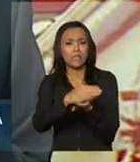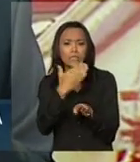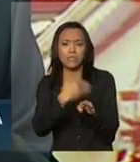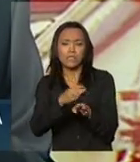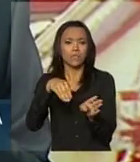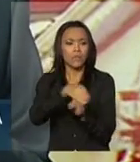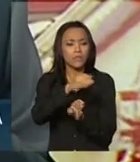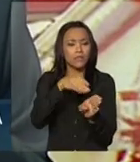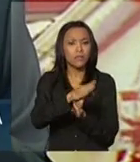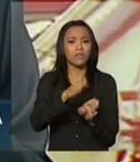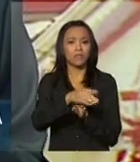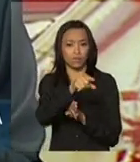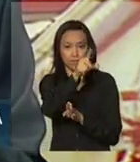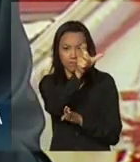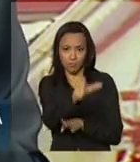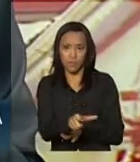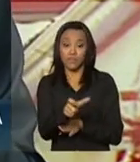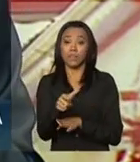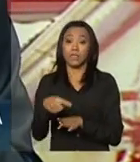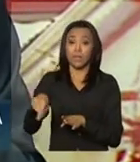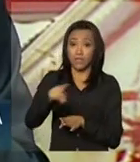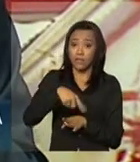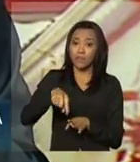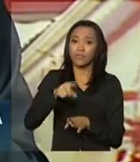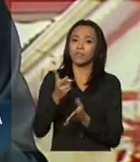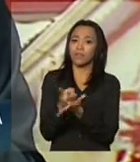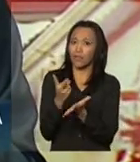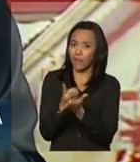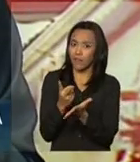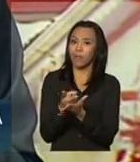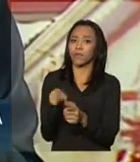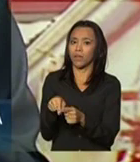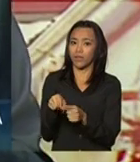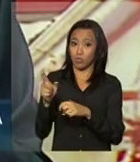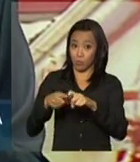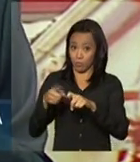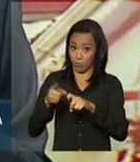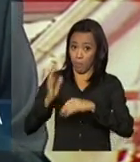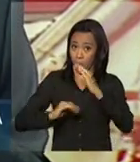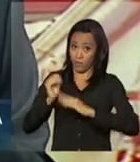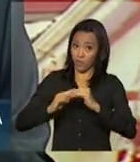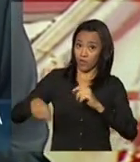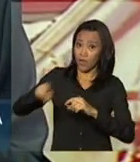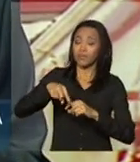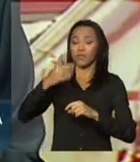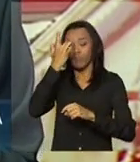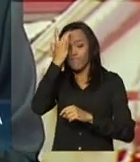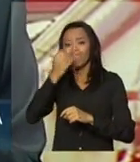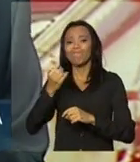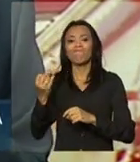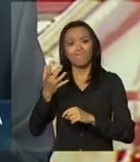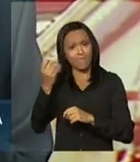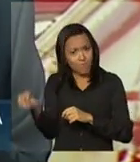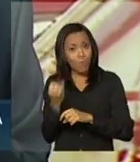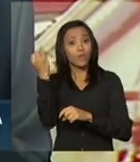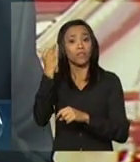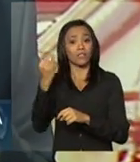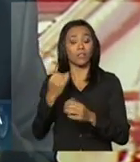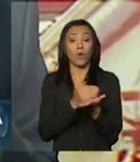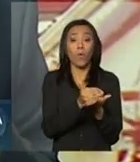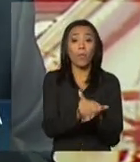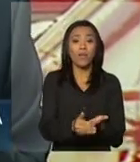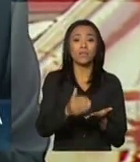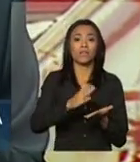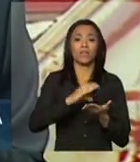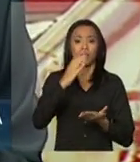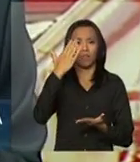o acompanhamento dos especialistas que sempre terão um papel importante. Então, esse processo que começa em Curitiba, que é